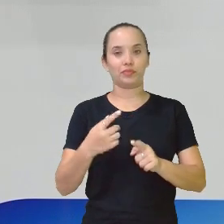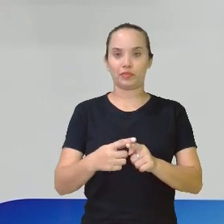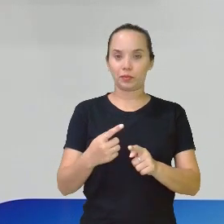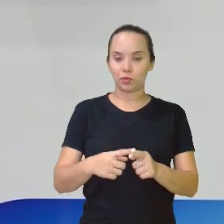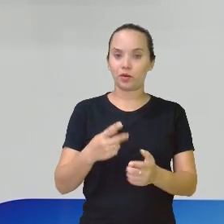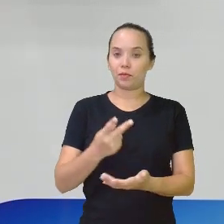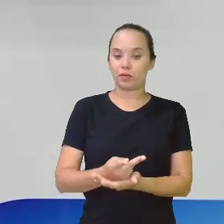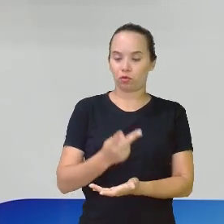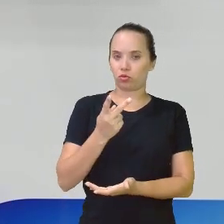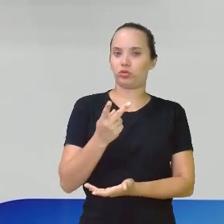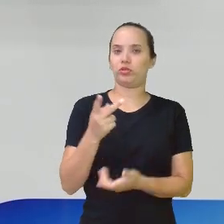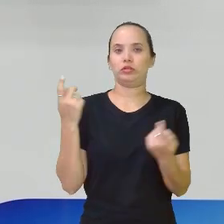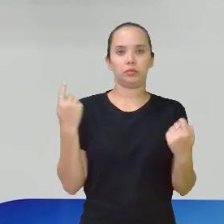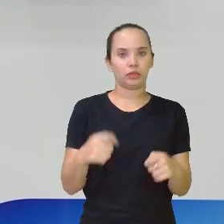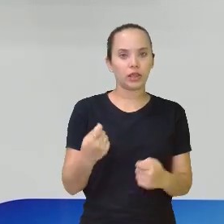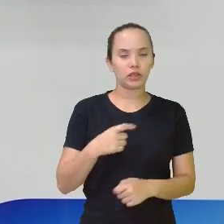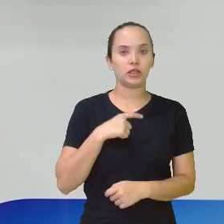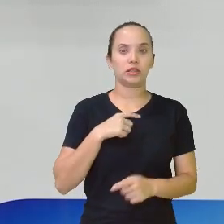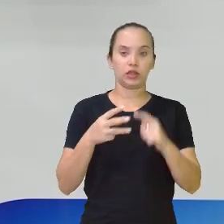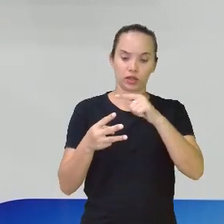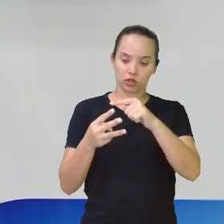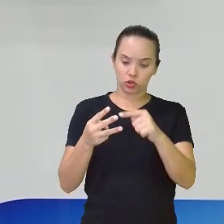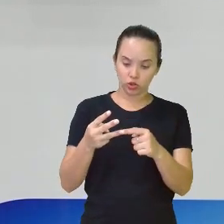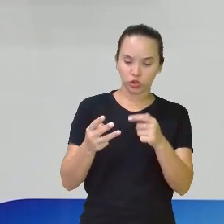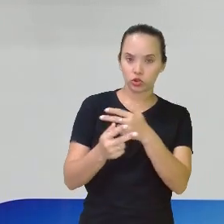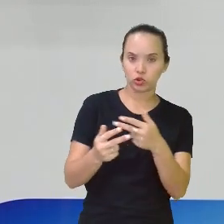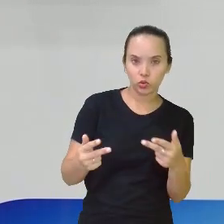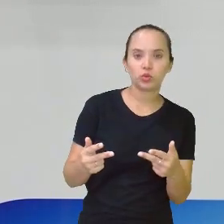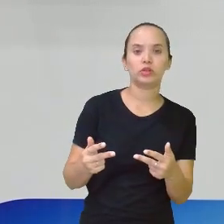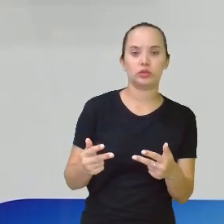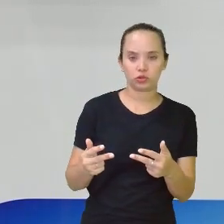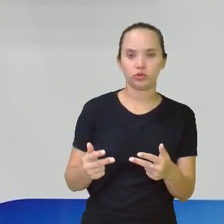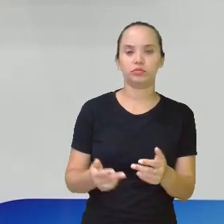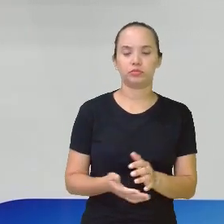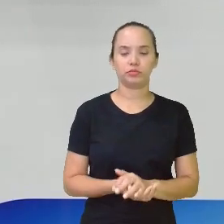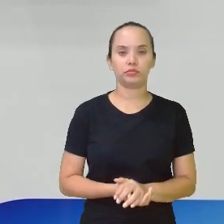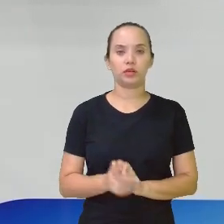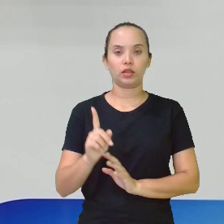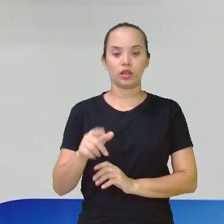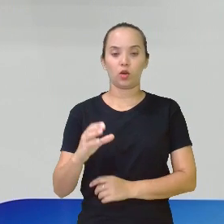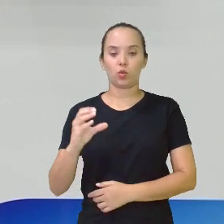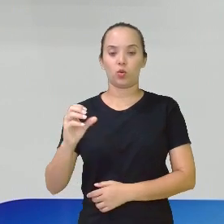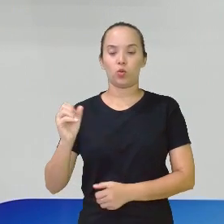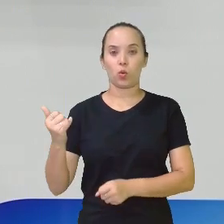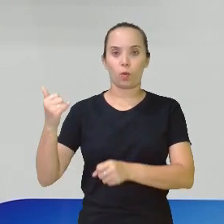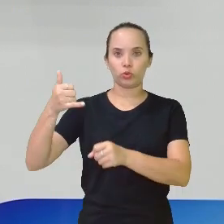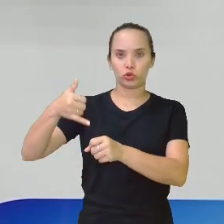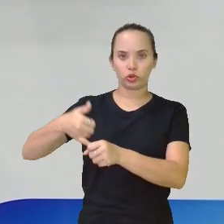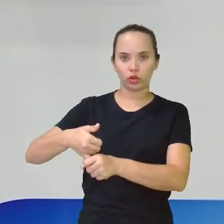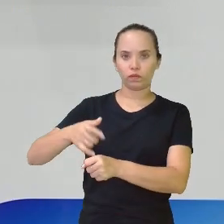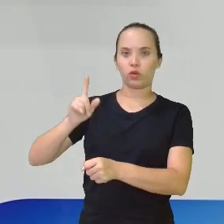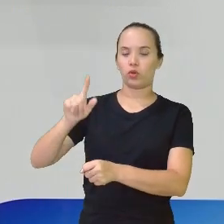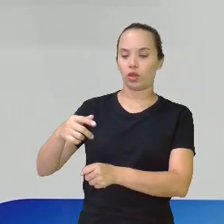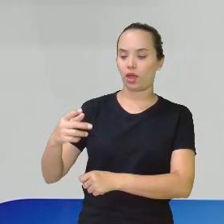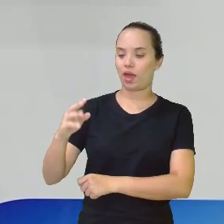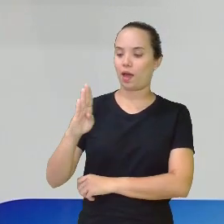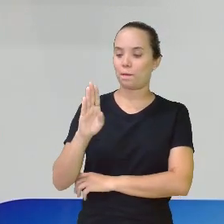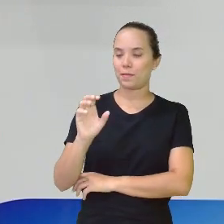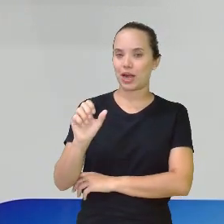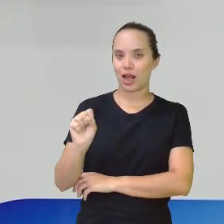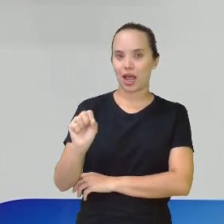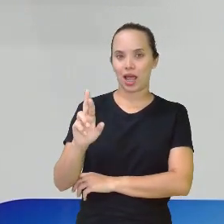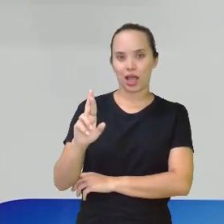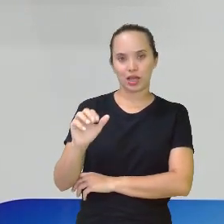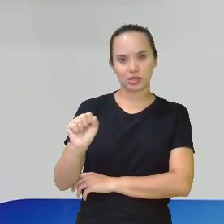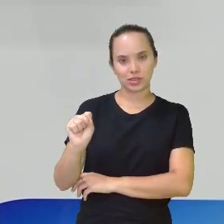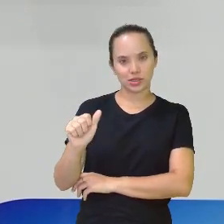ele aconteça, a gente precisa ter esses 3 elementos aí. O combustível, que vai estar ali a brasa o tempo inteiro,